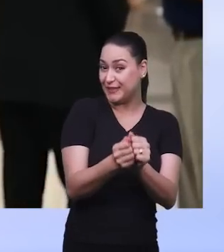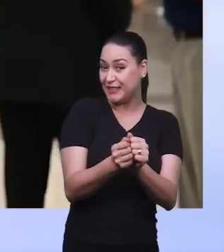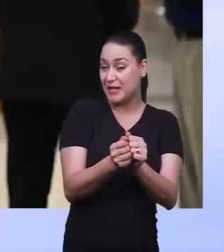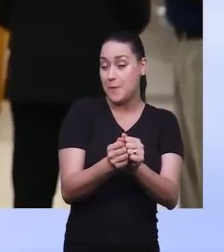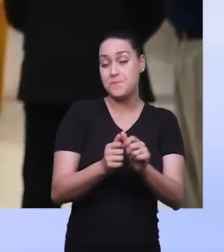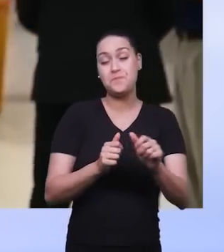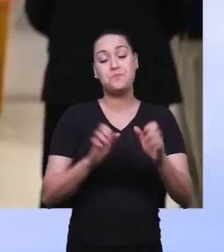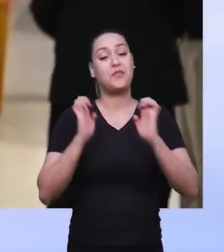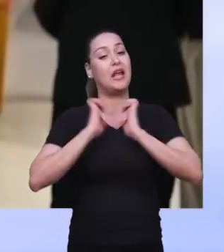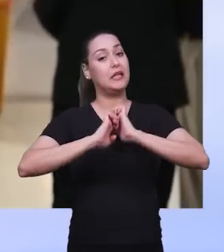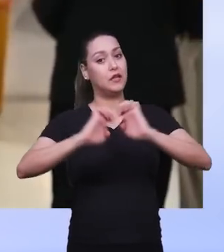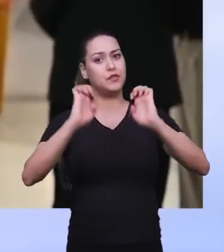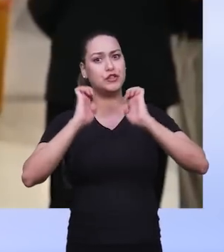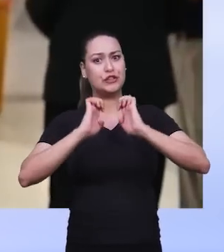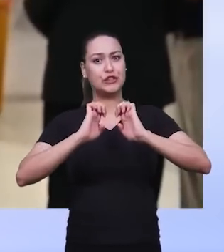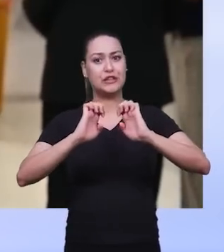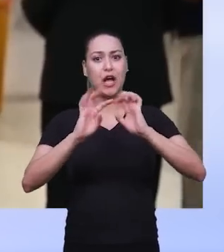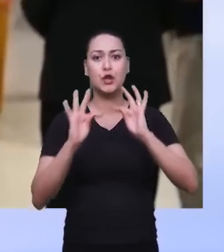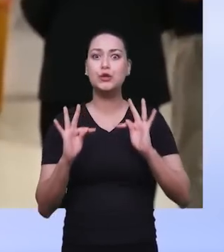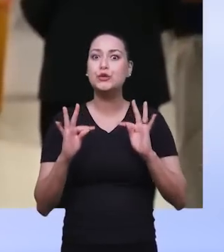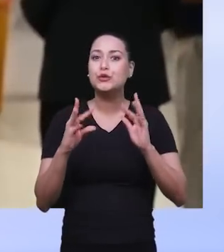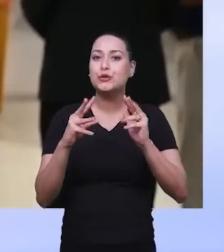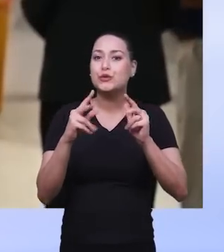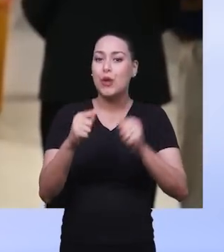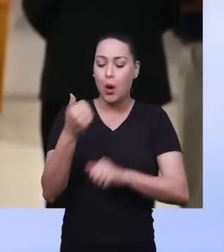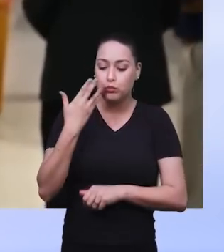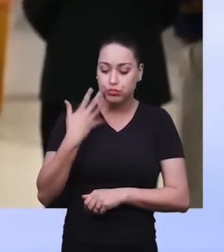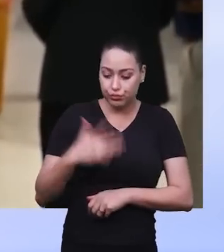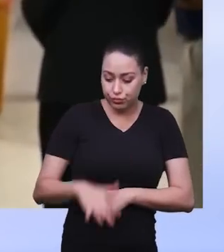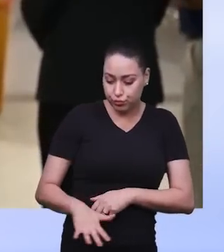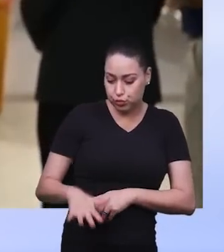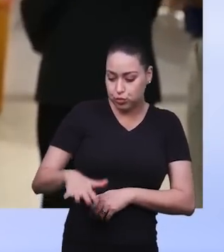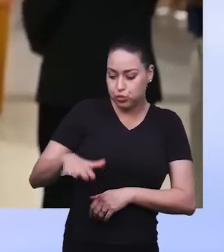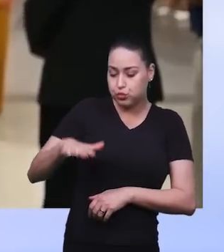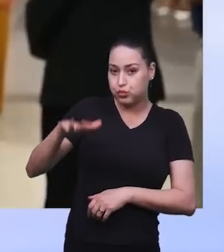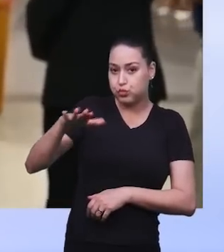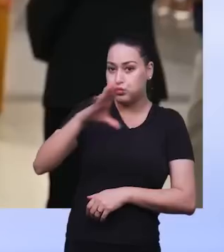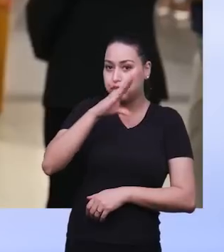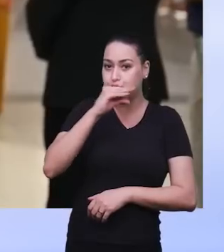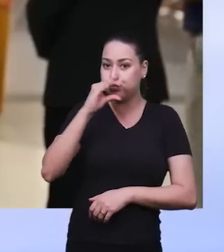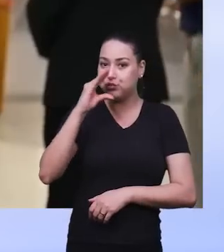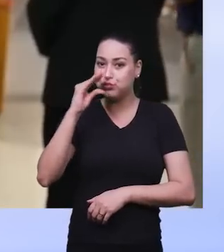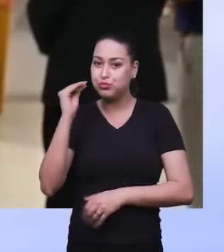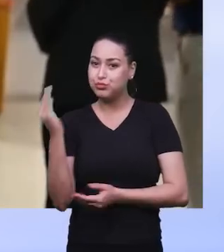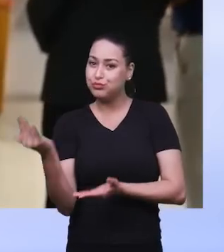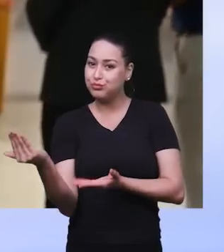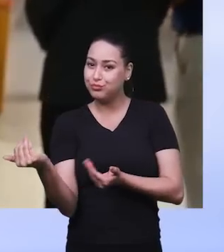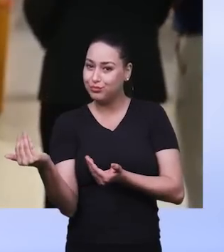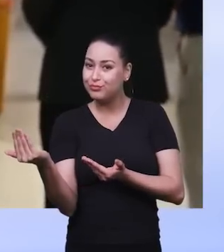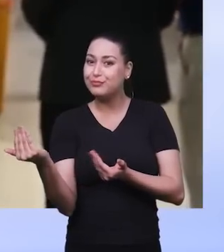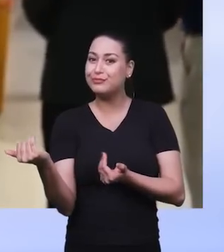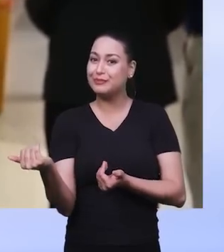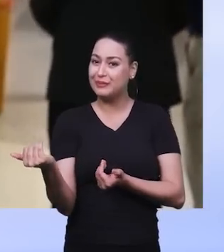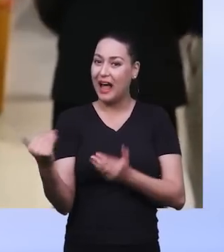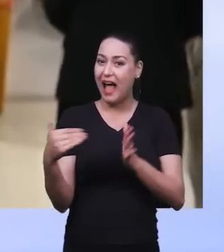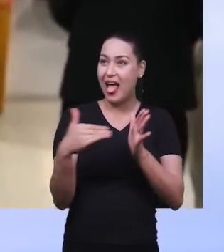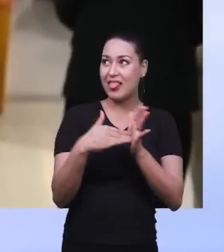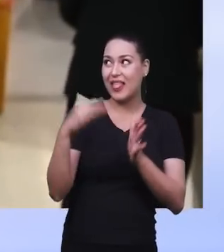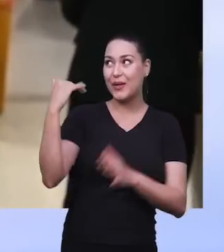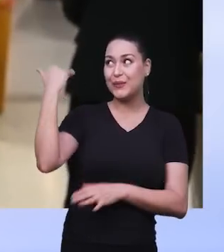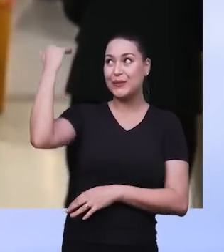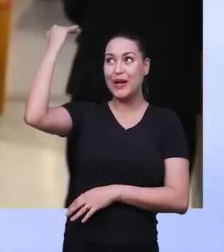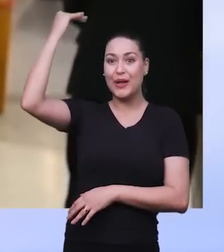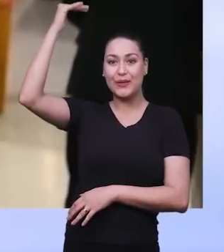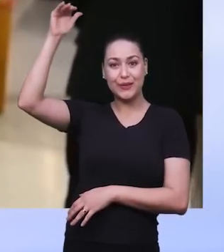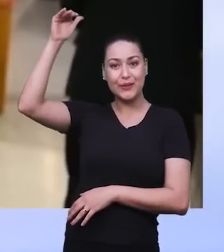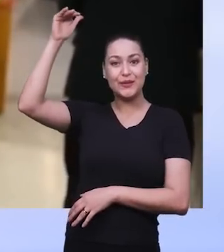trabalho evangelístico em que envolve todas as classes da igreja, desde a criança até o